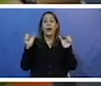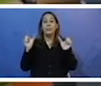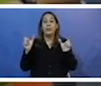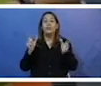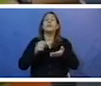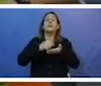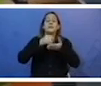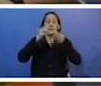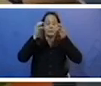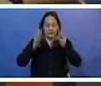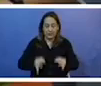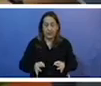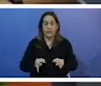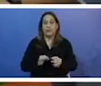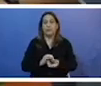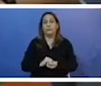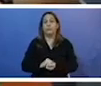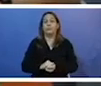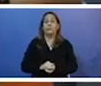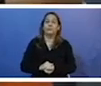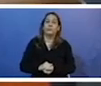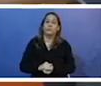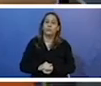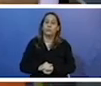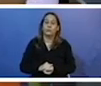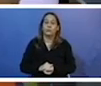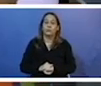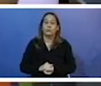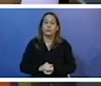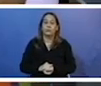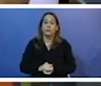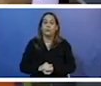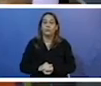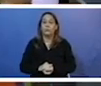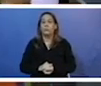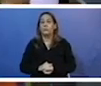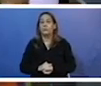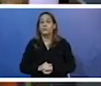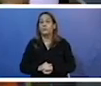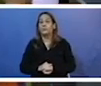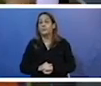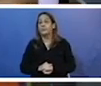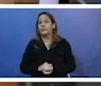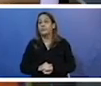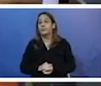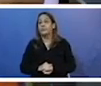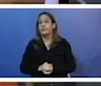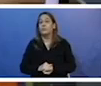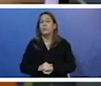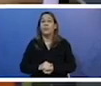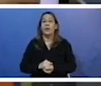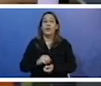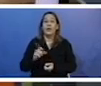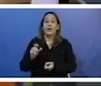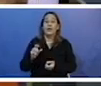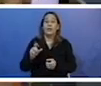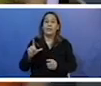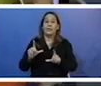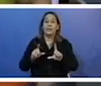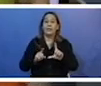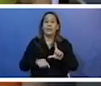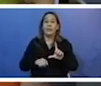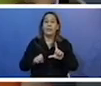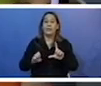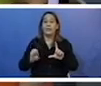o certo, não aquilo que nós falamos. Combinado? O E, nós falamos I.